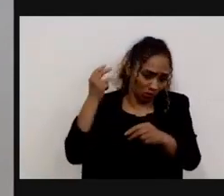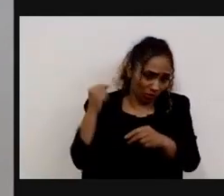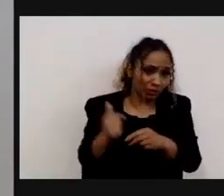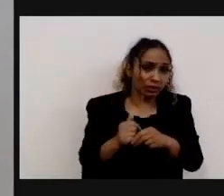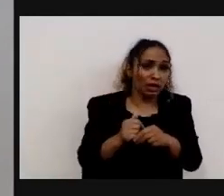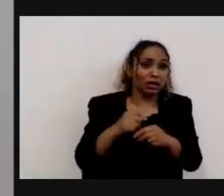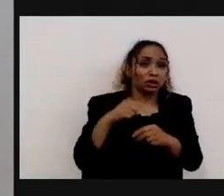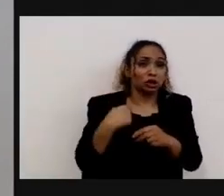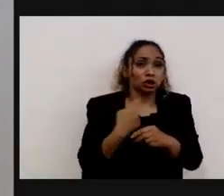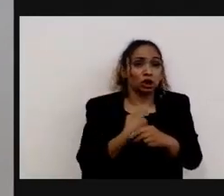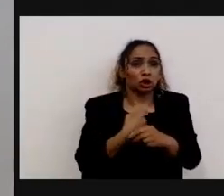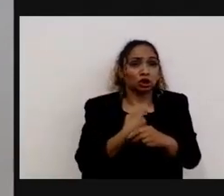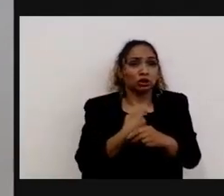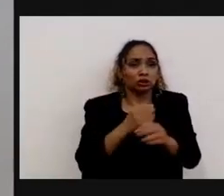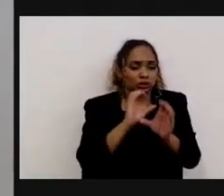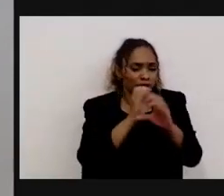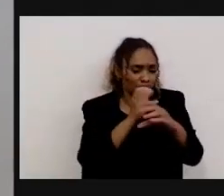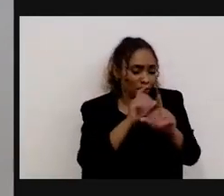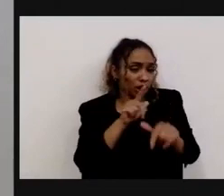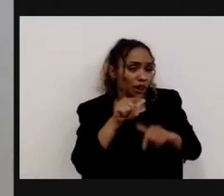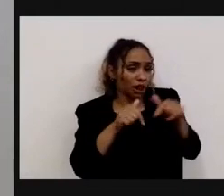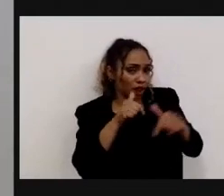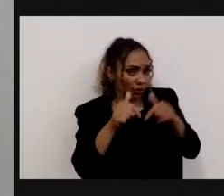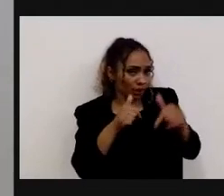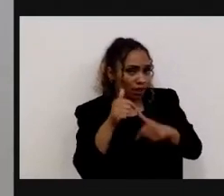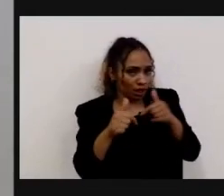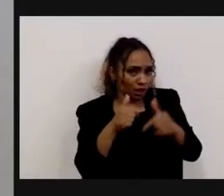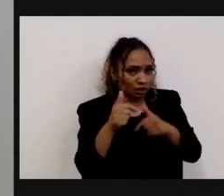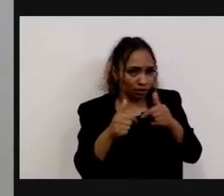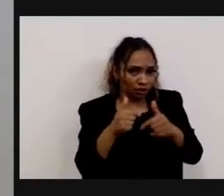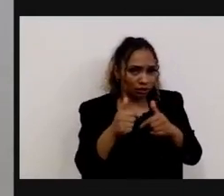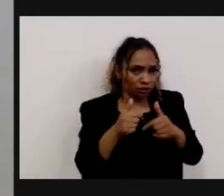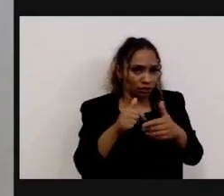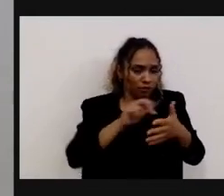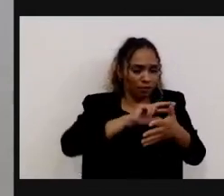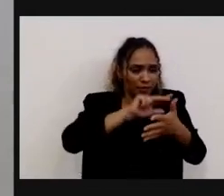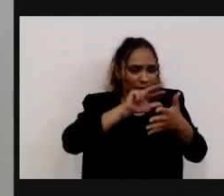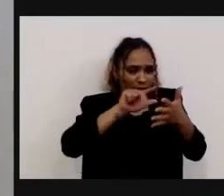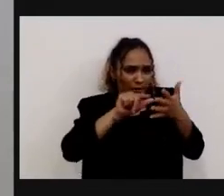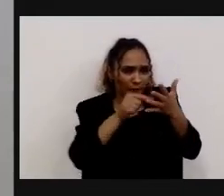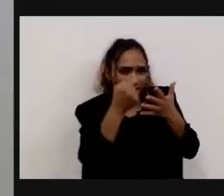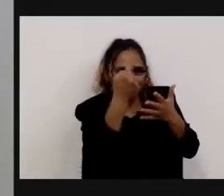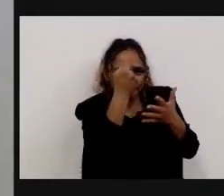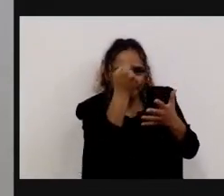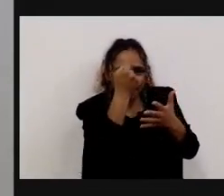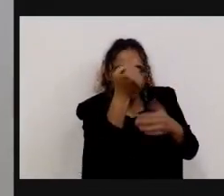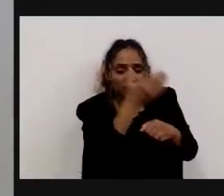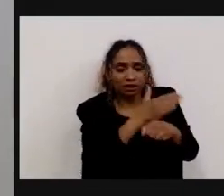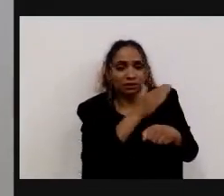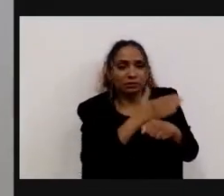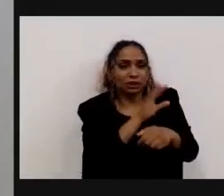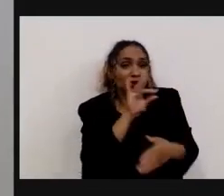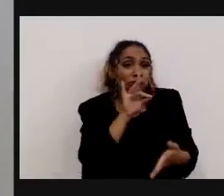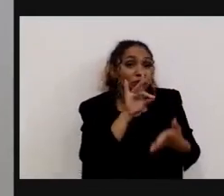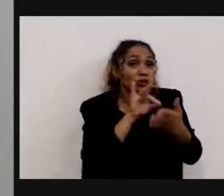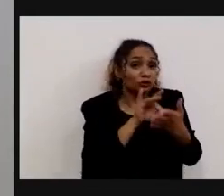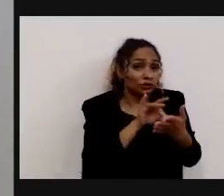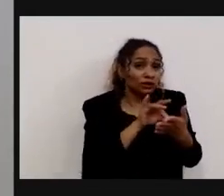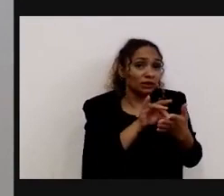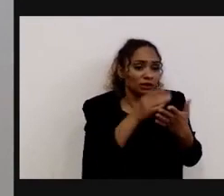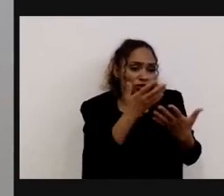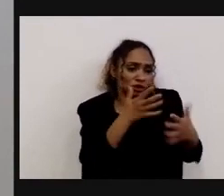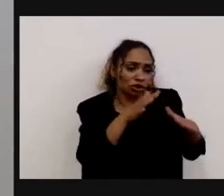a gente no laboratório Tem trabalhado as questões da diversidades pensando em práticas que são realmente